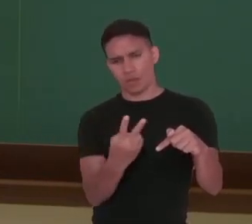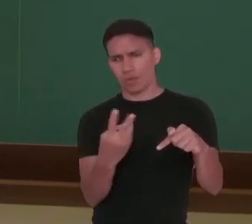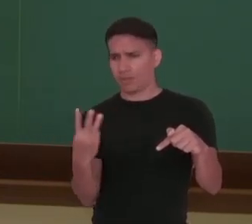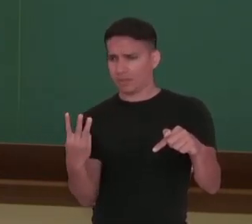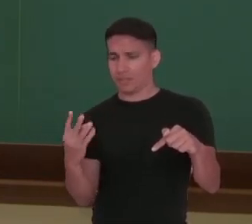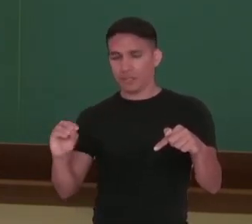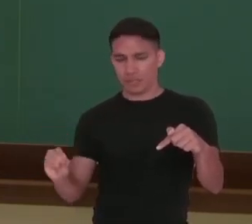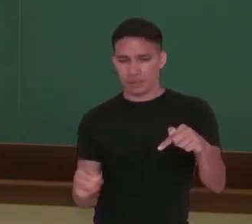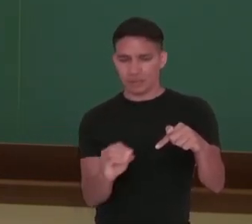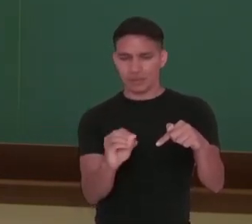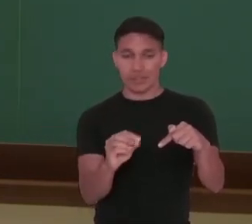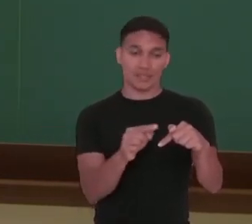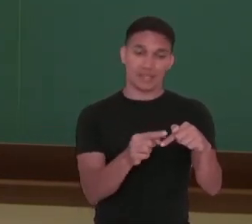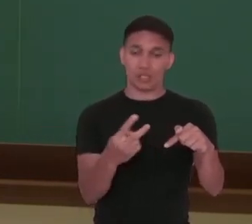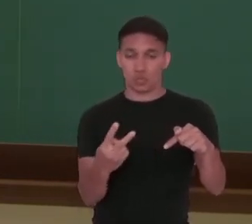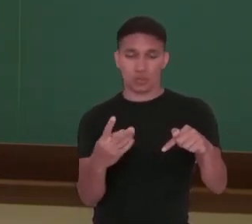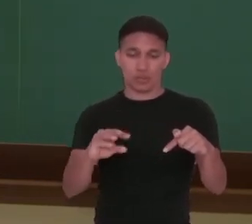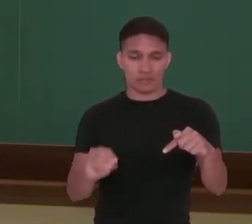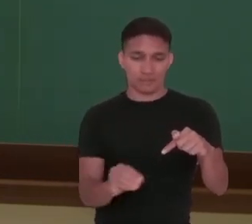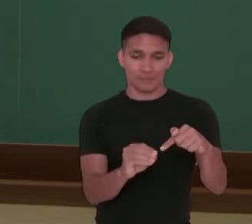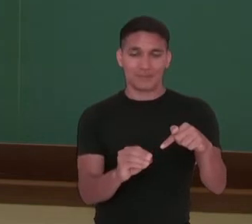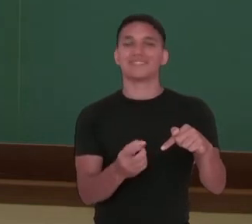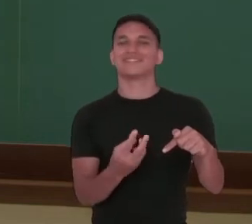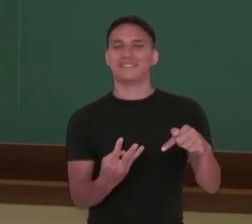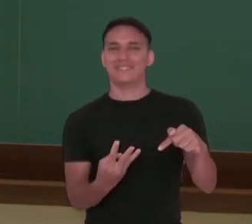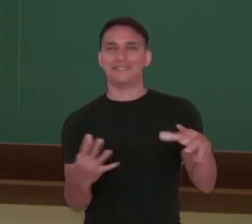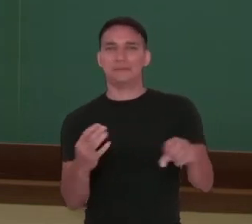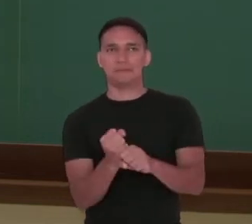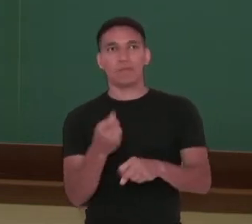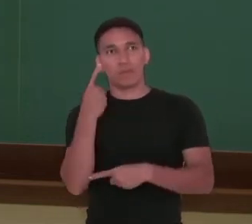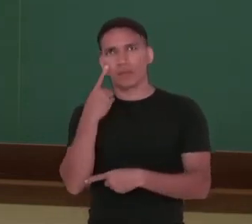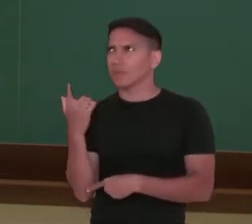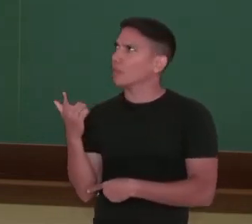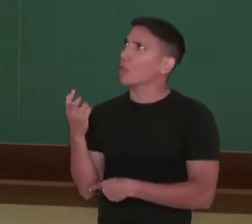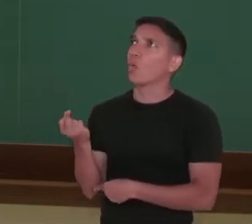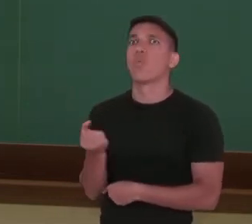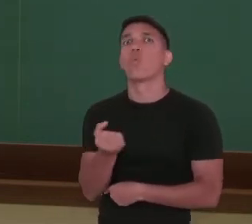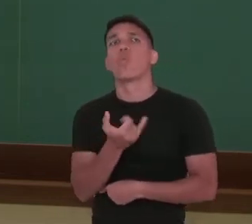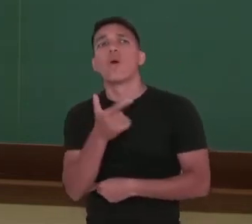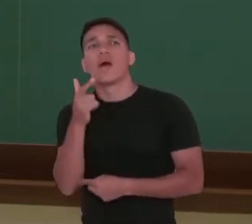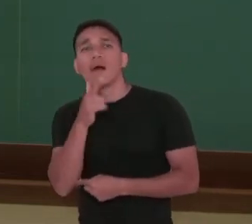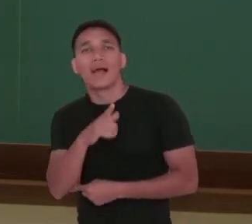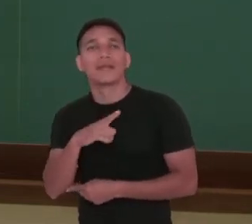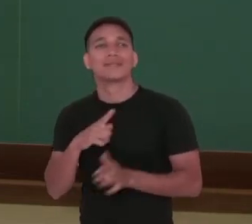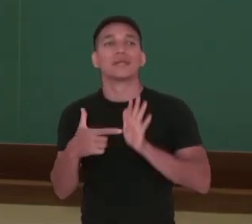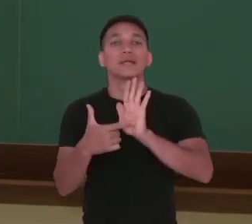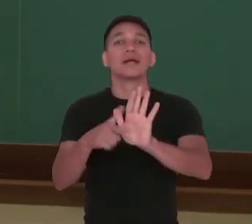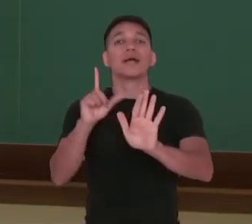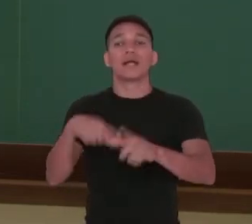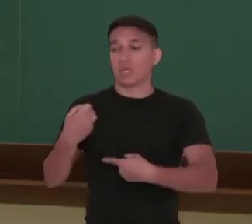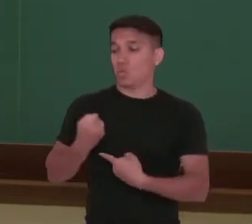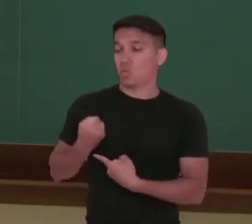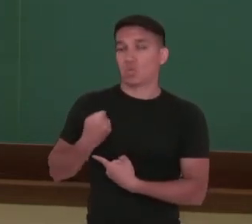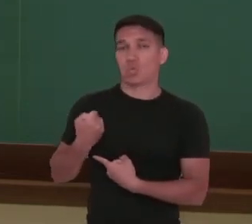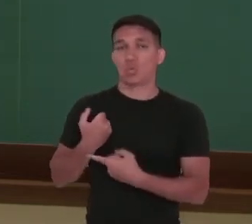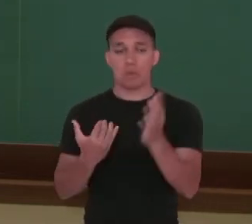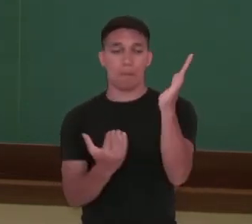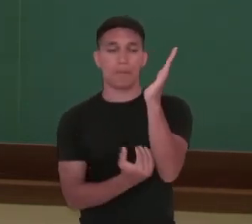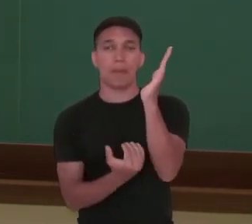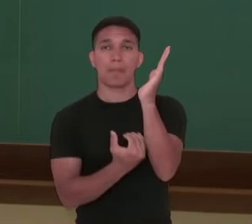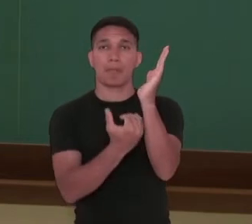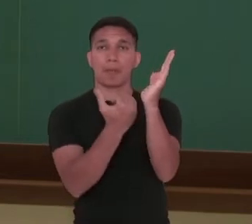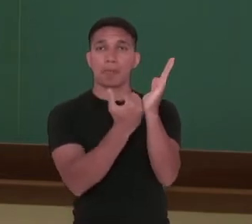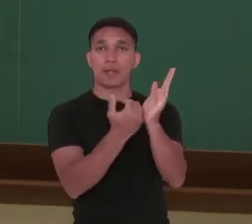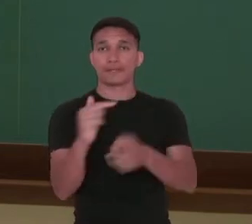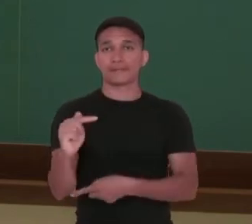Entre o 7 e 2, três casas decimais. Se você fizer isso, pessoal, você tem, então, o valor da sua ordem de